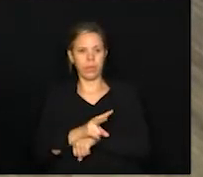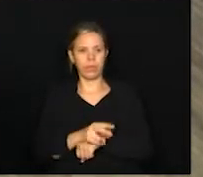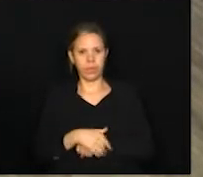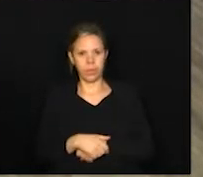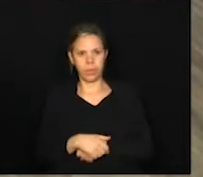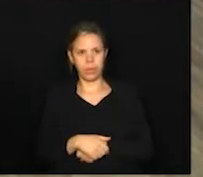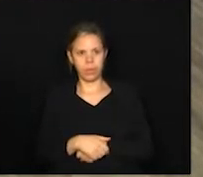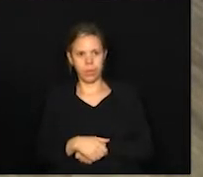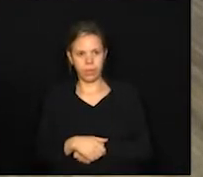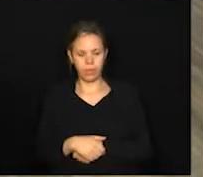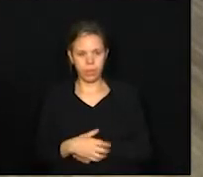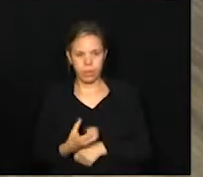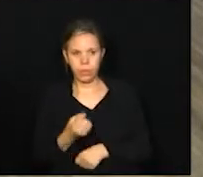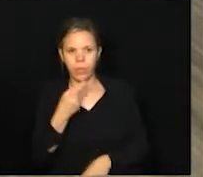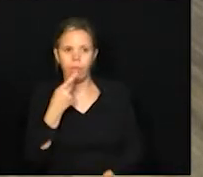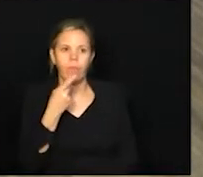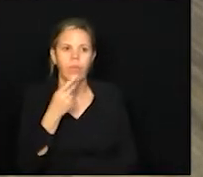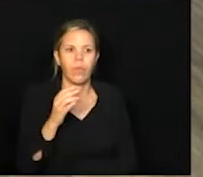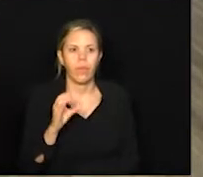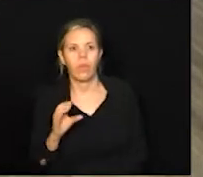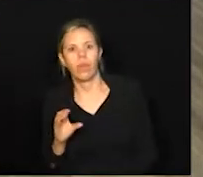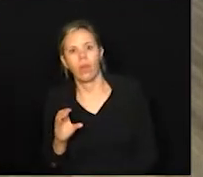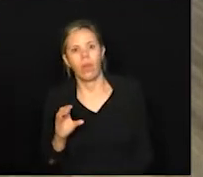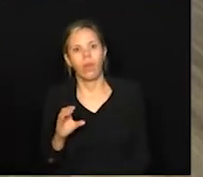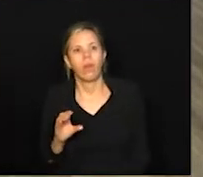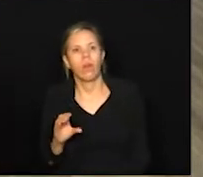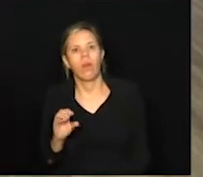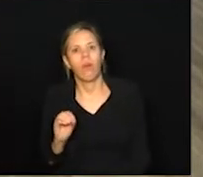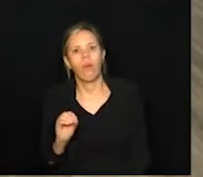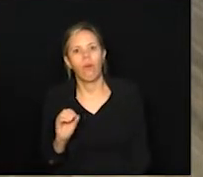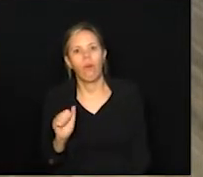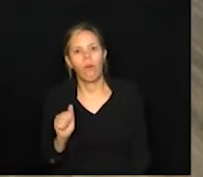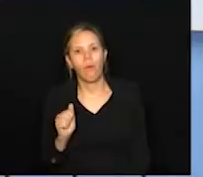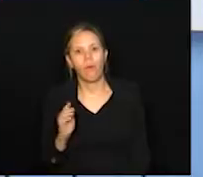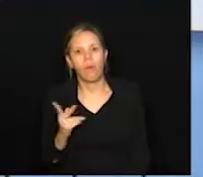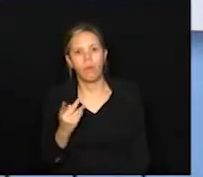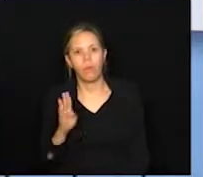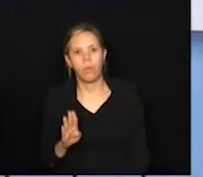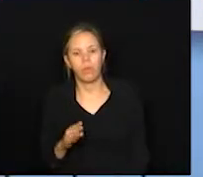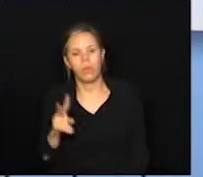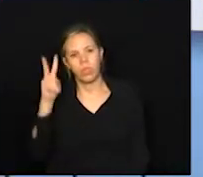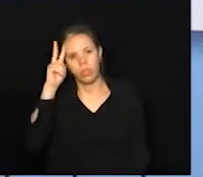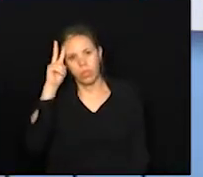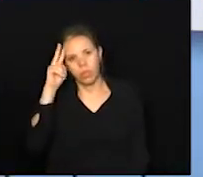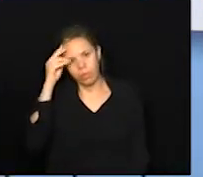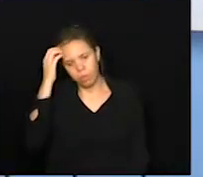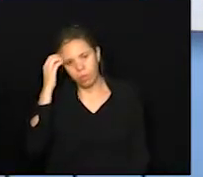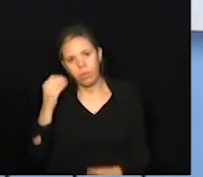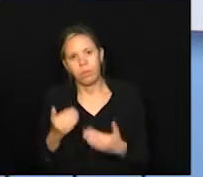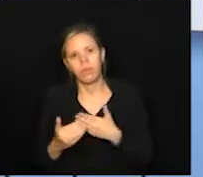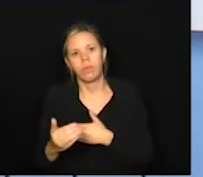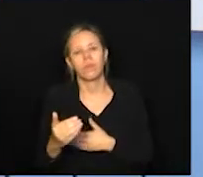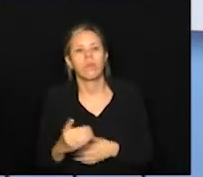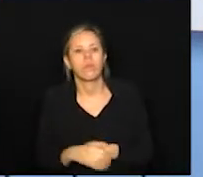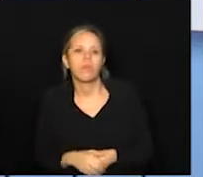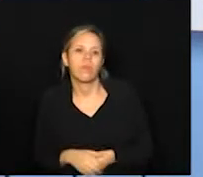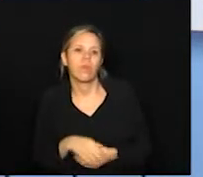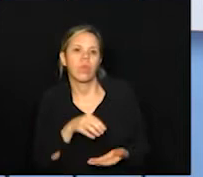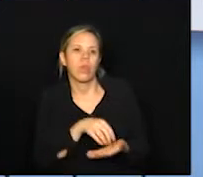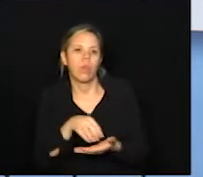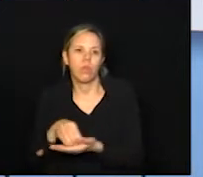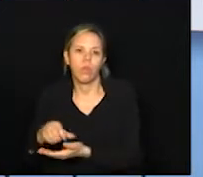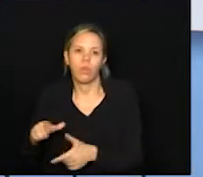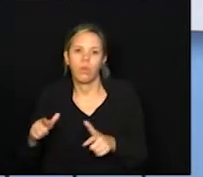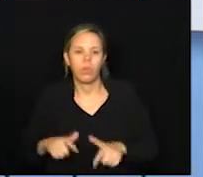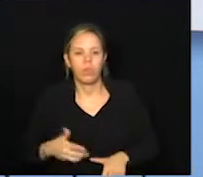influenza. Vamos falar um pouquinho da Coab agora, que tem uma novidade, né? Isso mesmo, a partir de segunda-feira, postos da Coab no